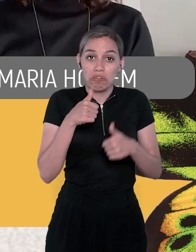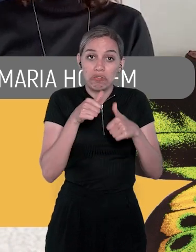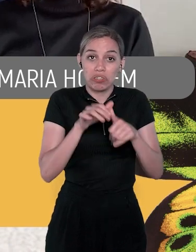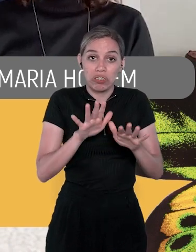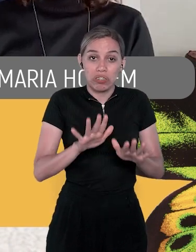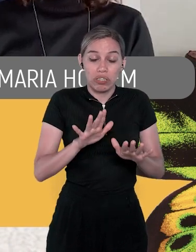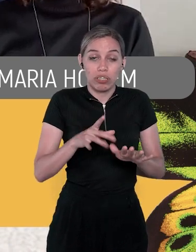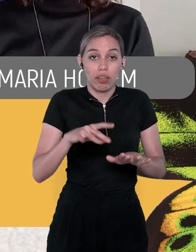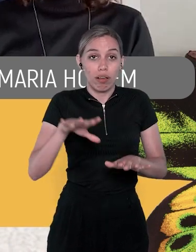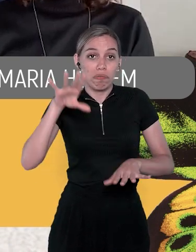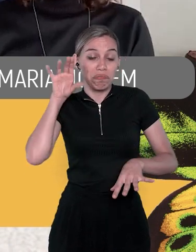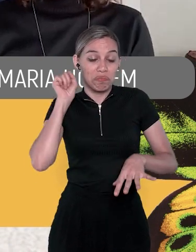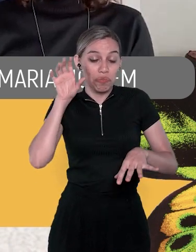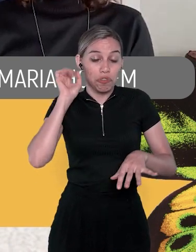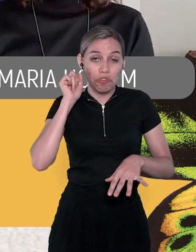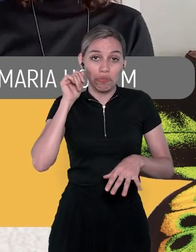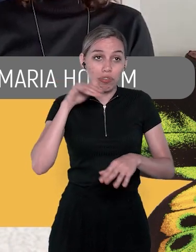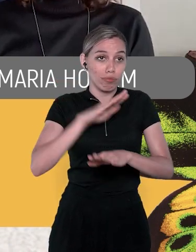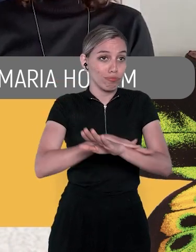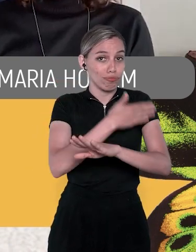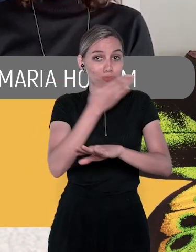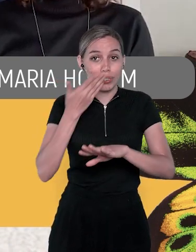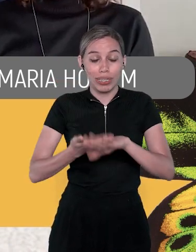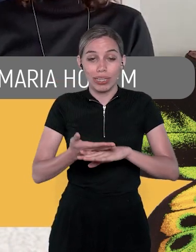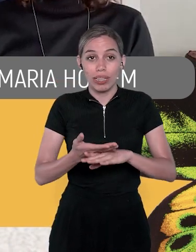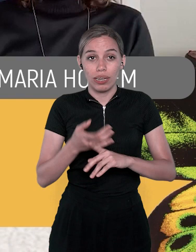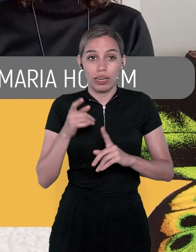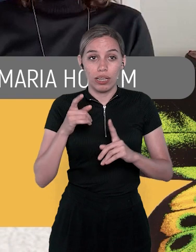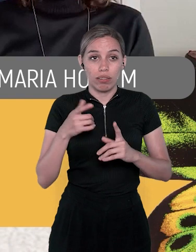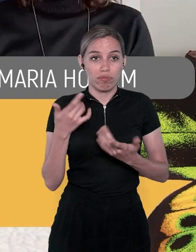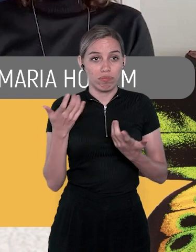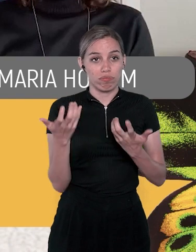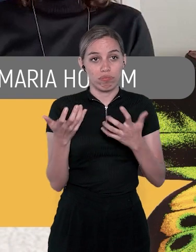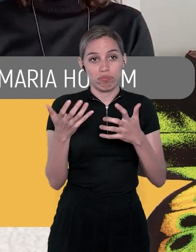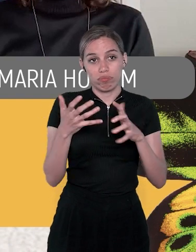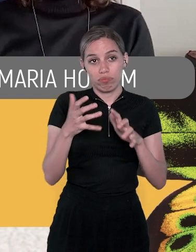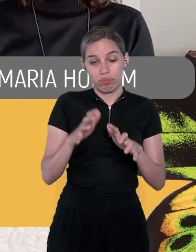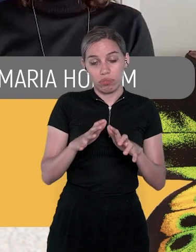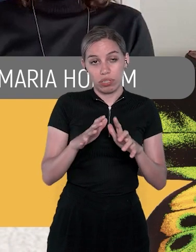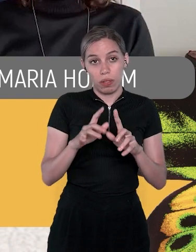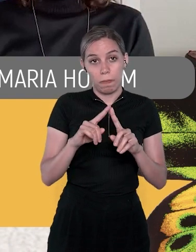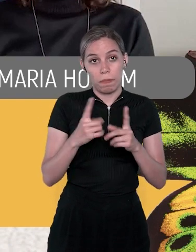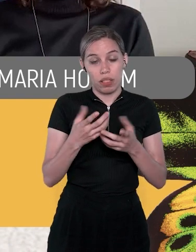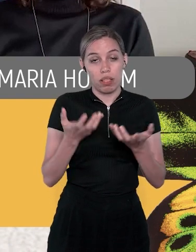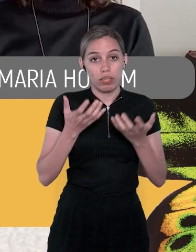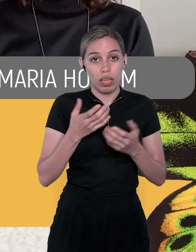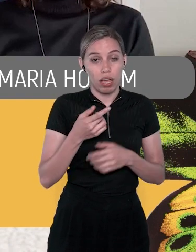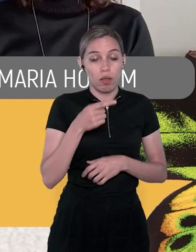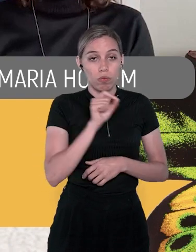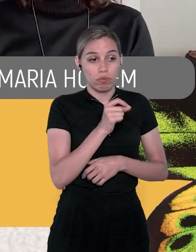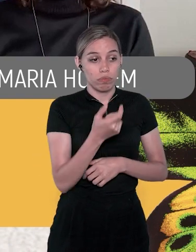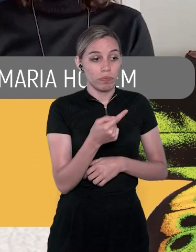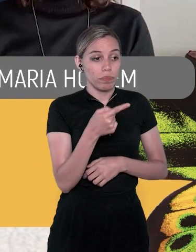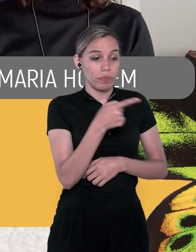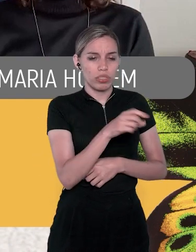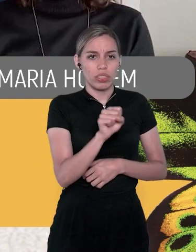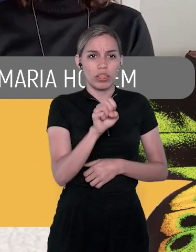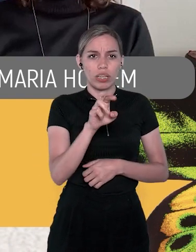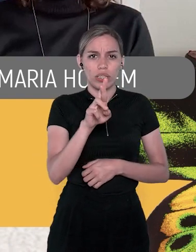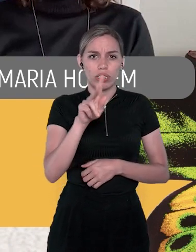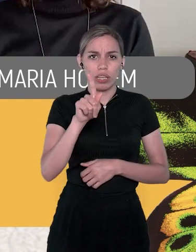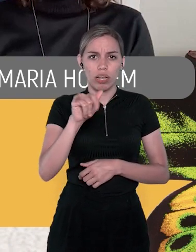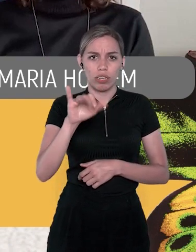aqui ouvindo a tarde toda. Então, eu queria passar, em primeiro lugar, a palavra para o